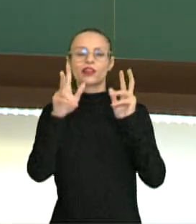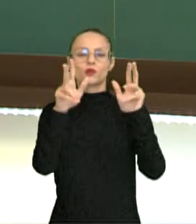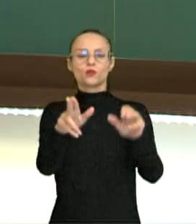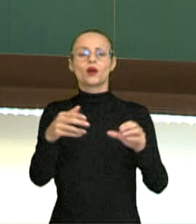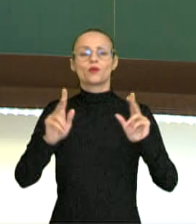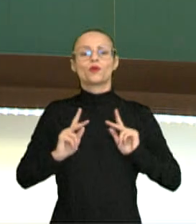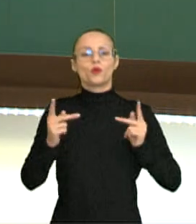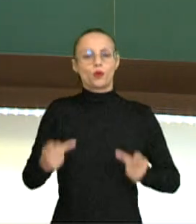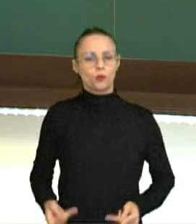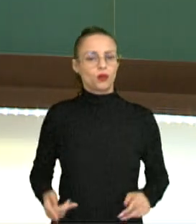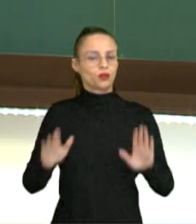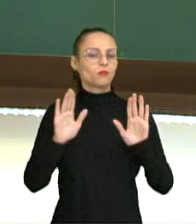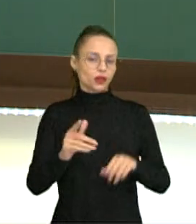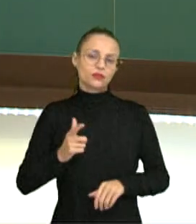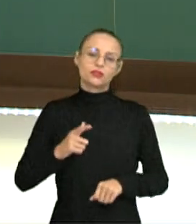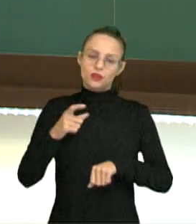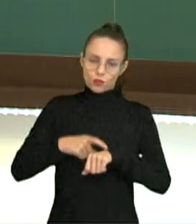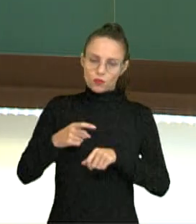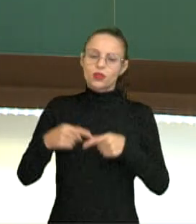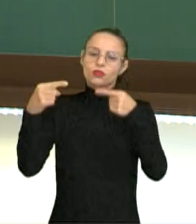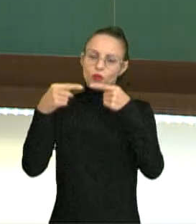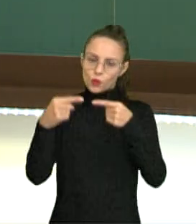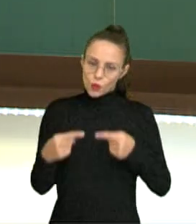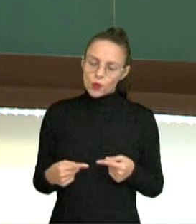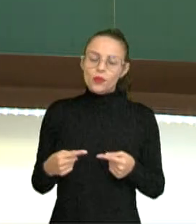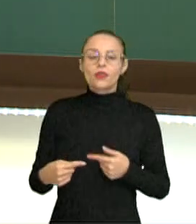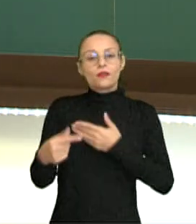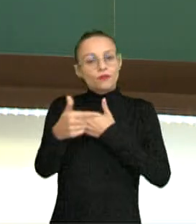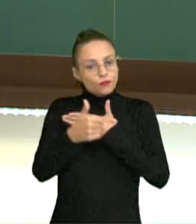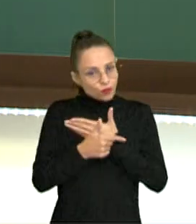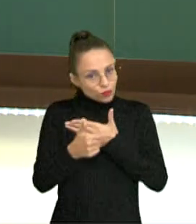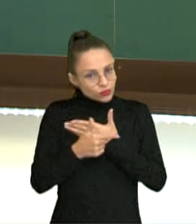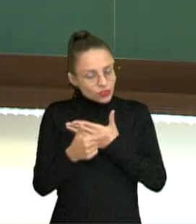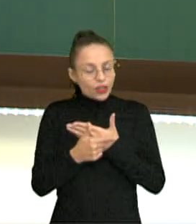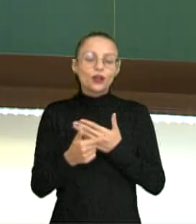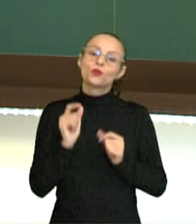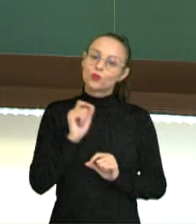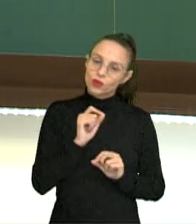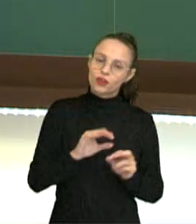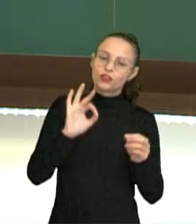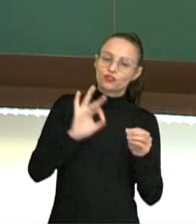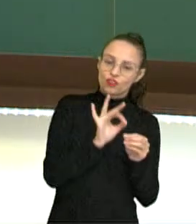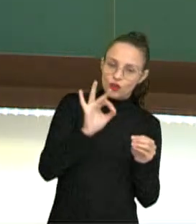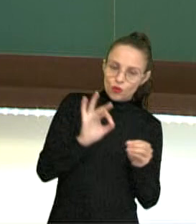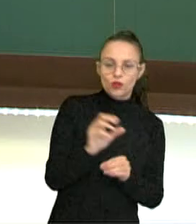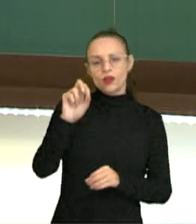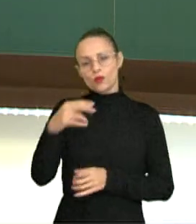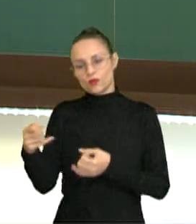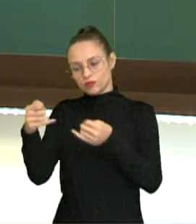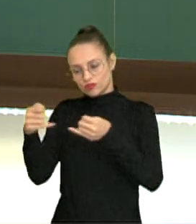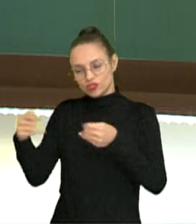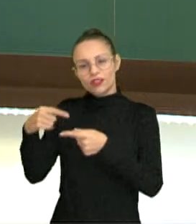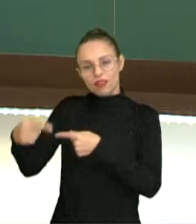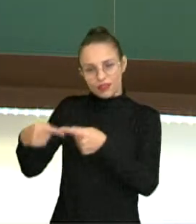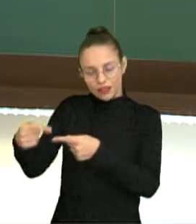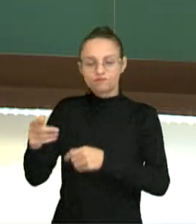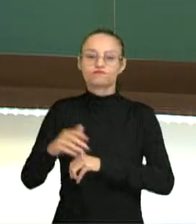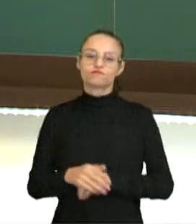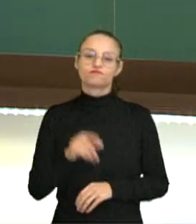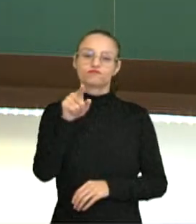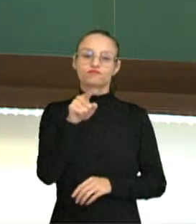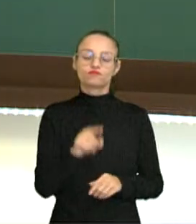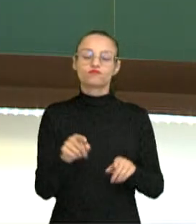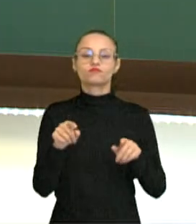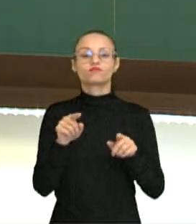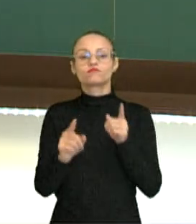humano, embora utilize argumentos coerentes com a função de uma agulha ou com a função de uma linha. Identifique